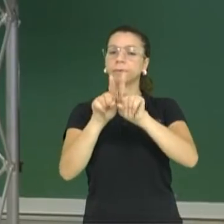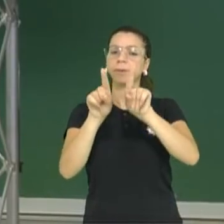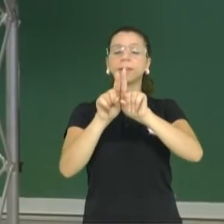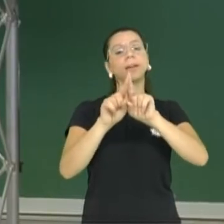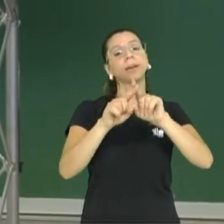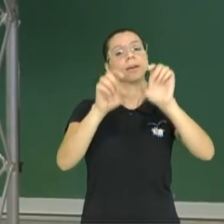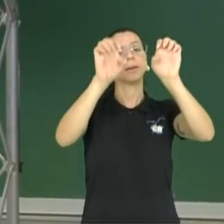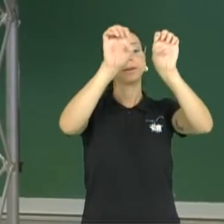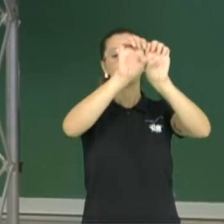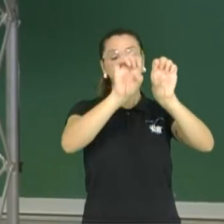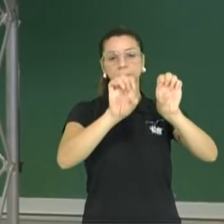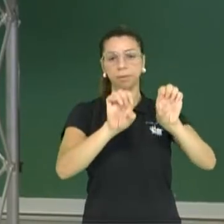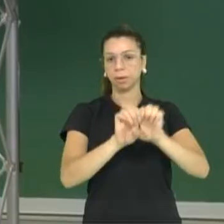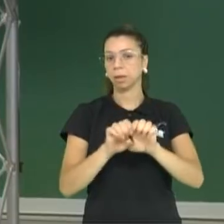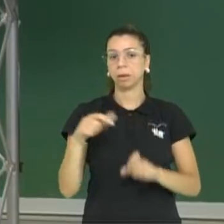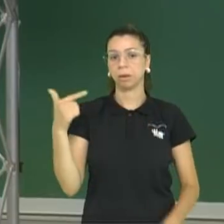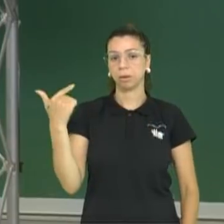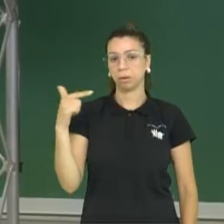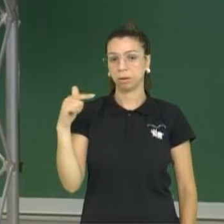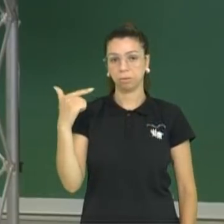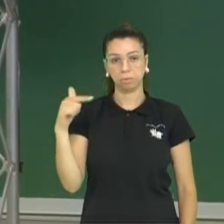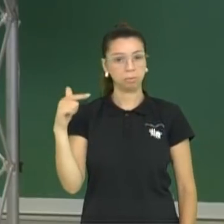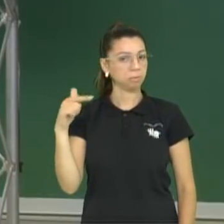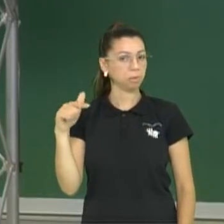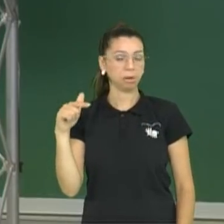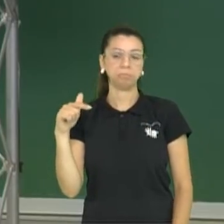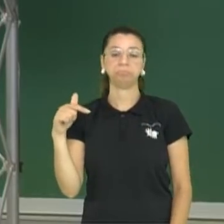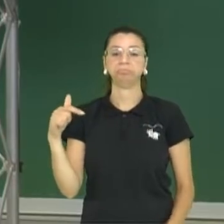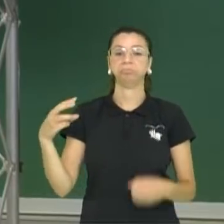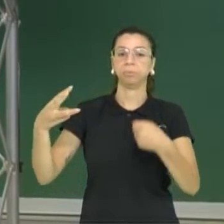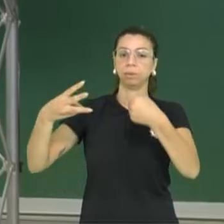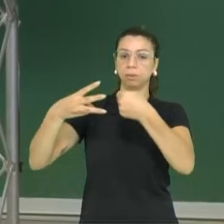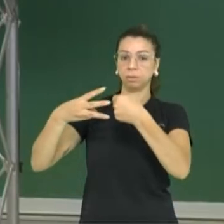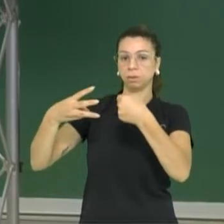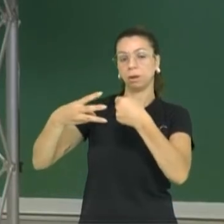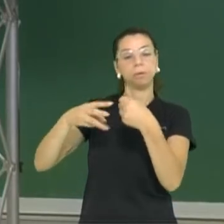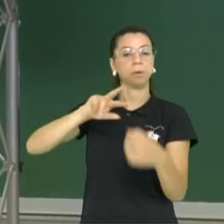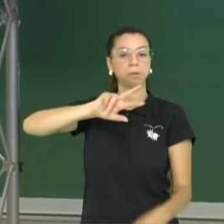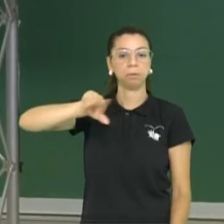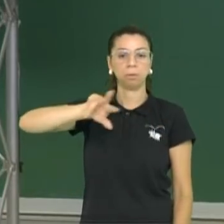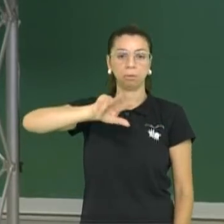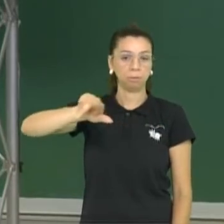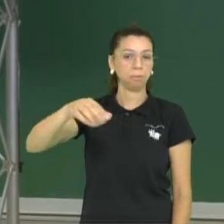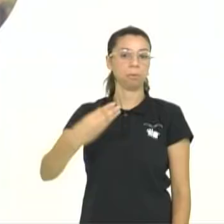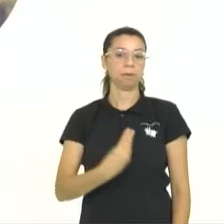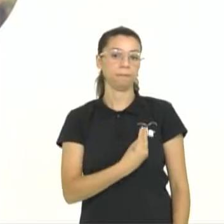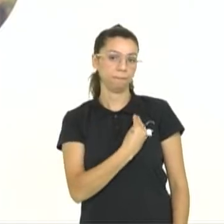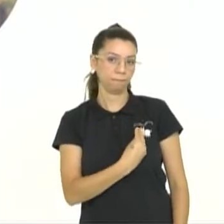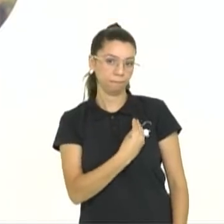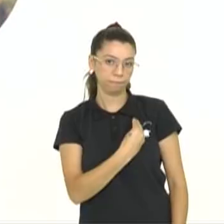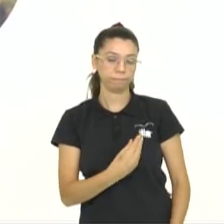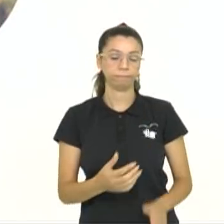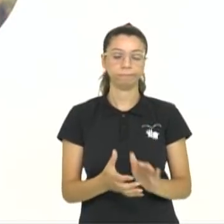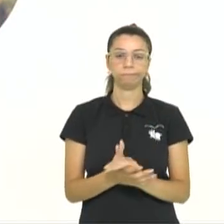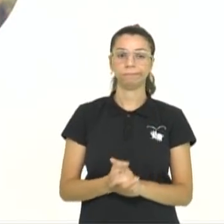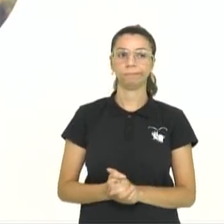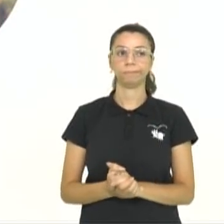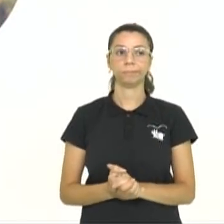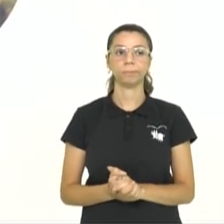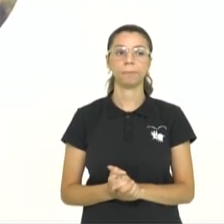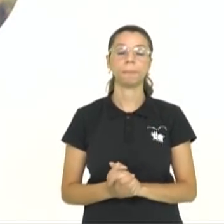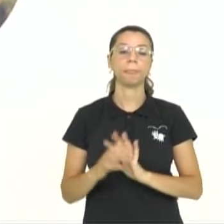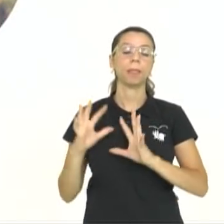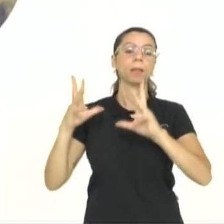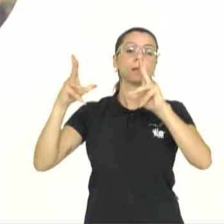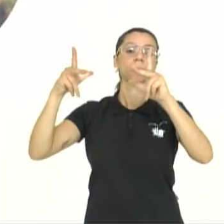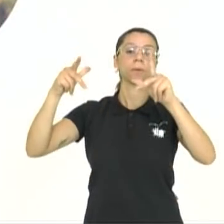não são formados por células, ou seja, não são considerados seres vivos. Então vamos conversar um pouquinho? Olha lá que legal. Todos os seres